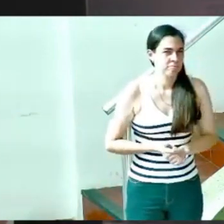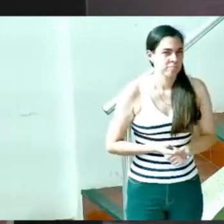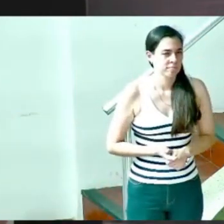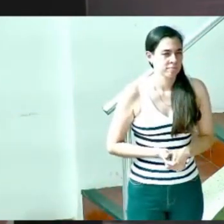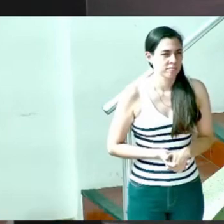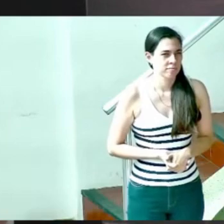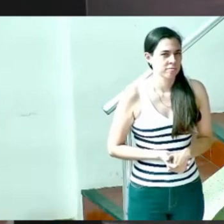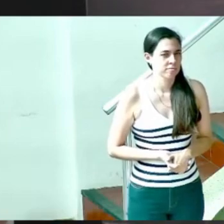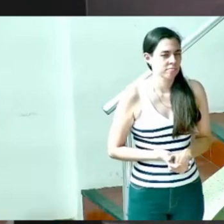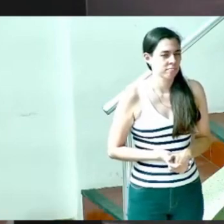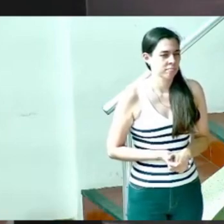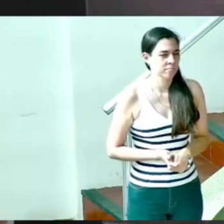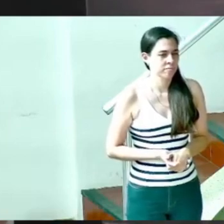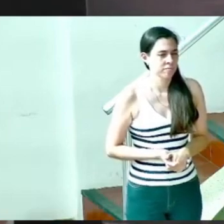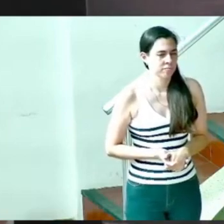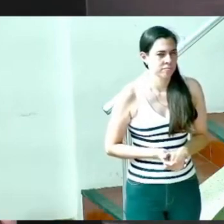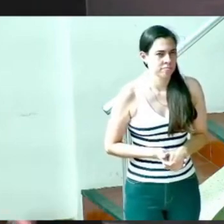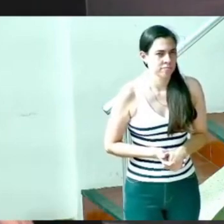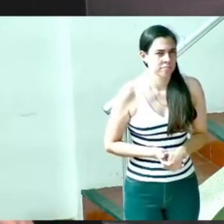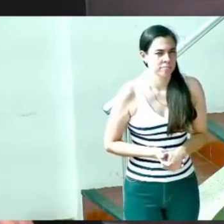maravilhosa, acabam